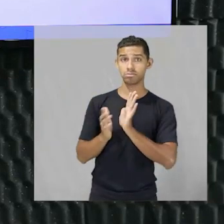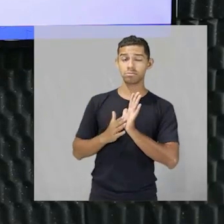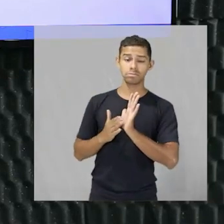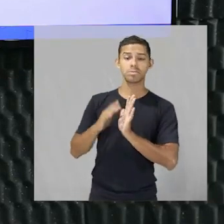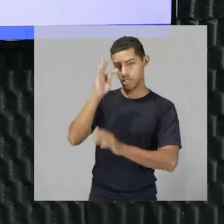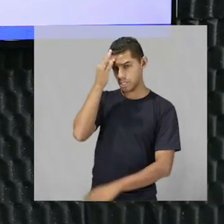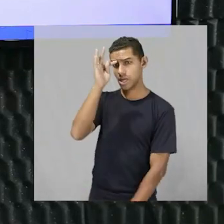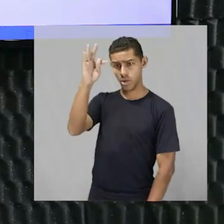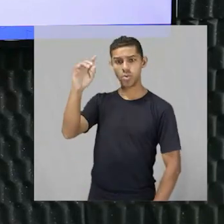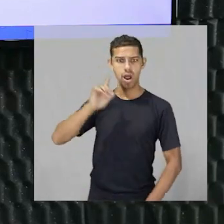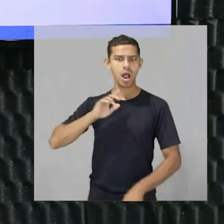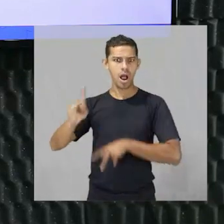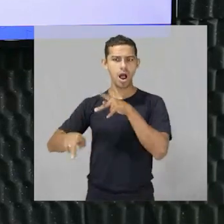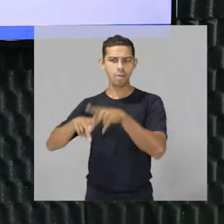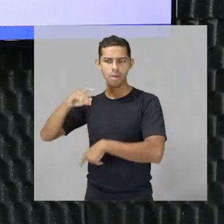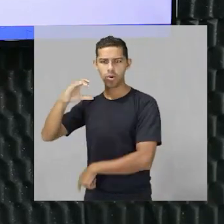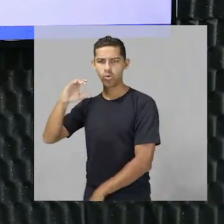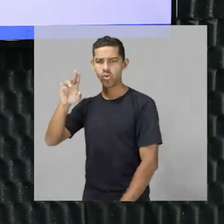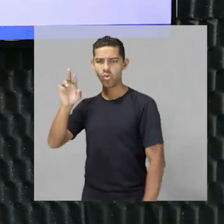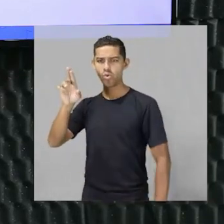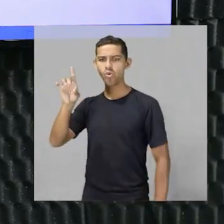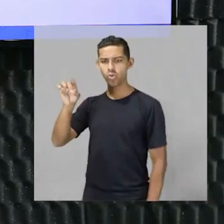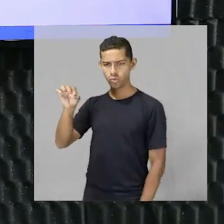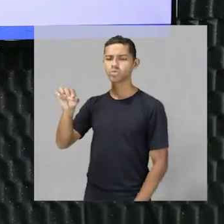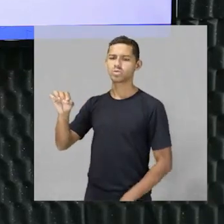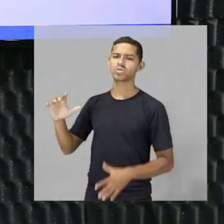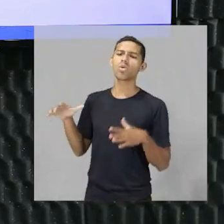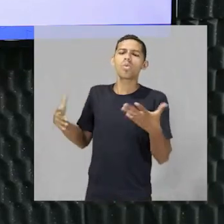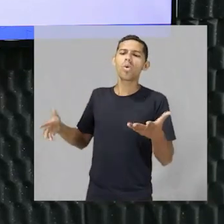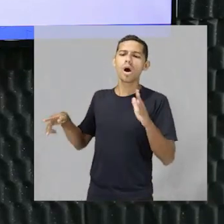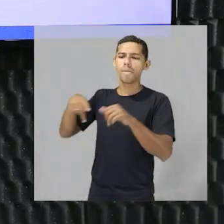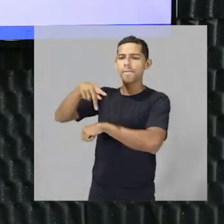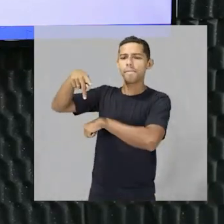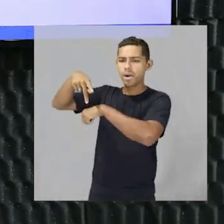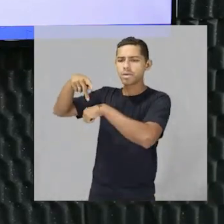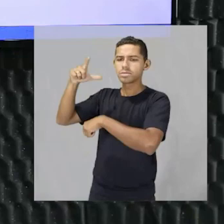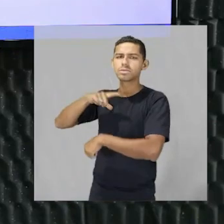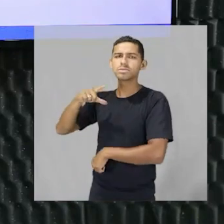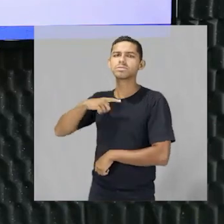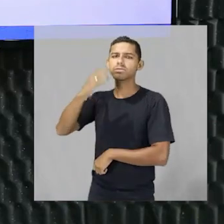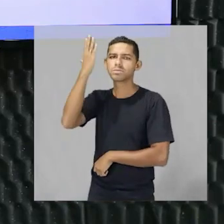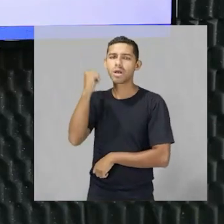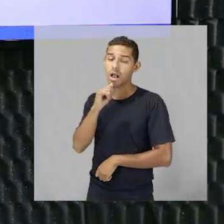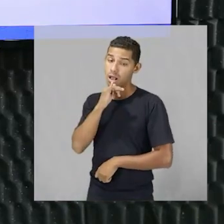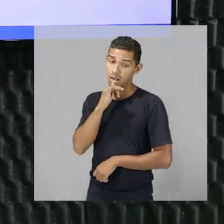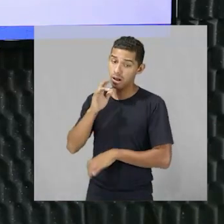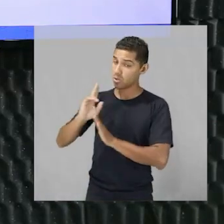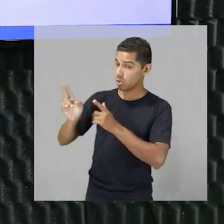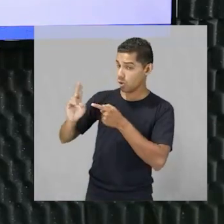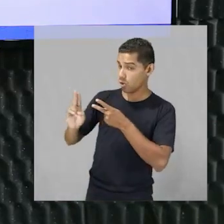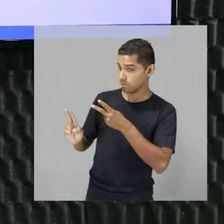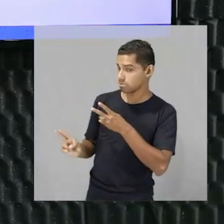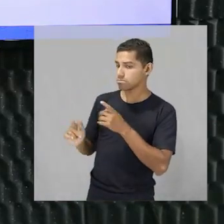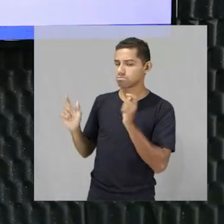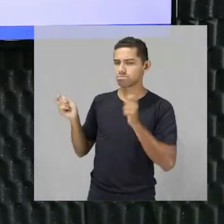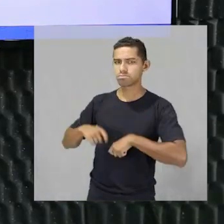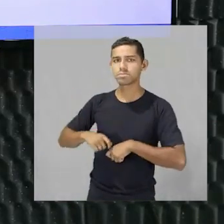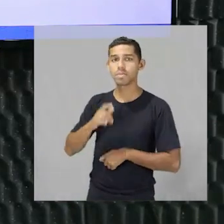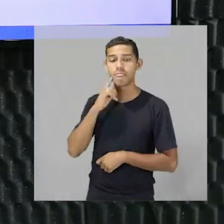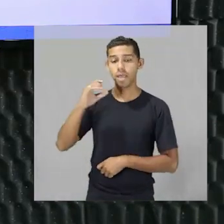teoria, tá certo? A população curda já tem a ideia de onde será esse país, onde será esse território, tá certo? E esse nome desse território é chamado